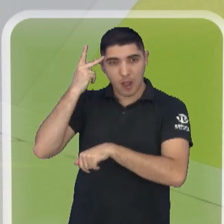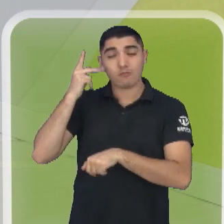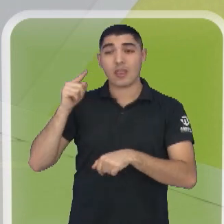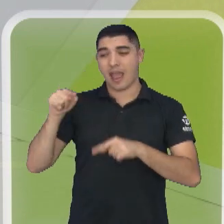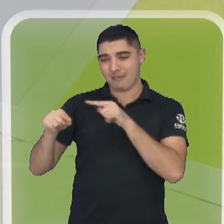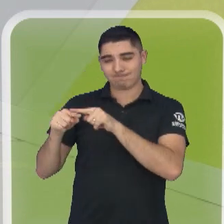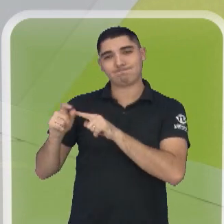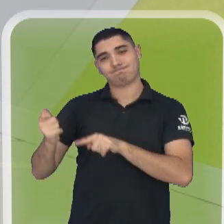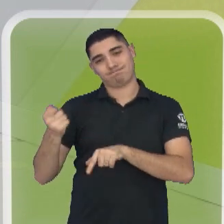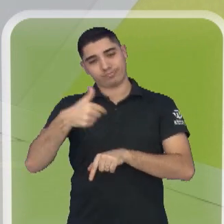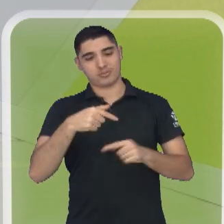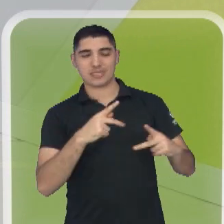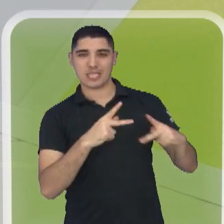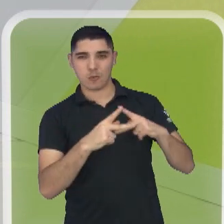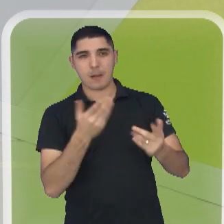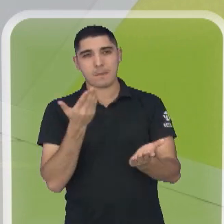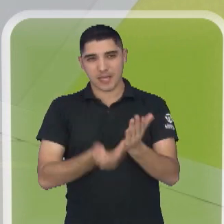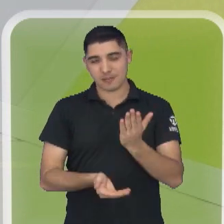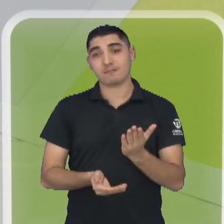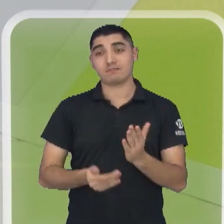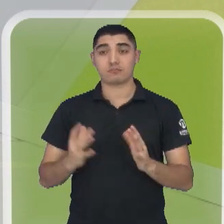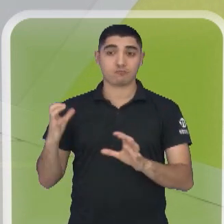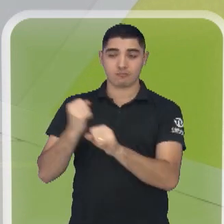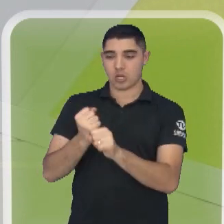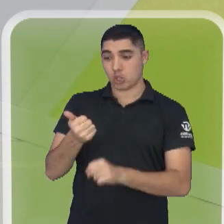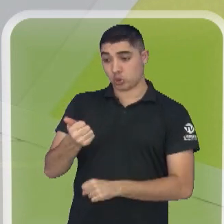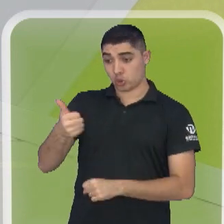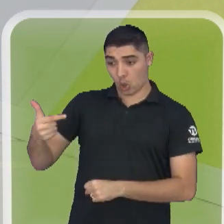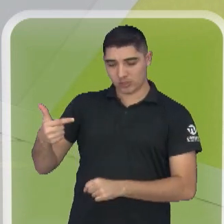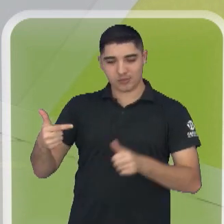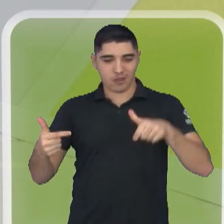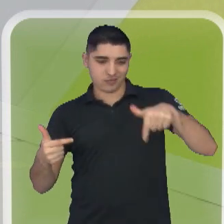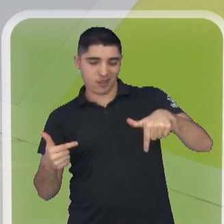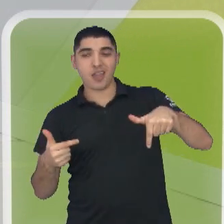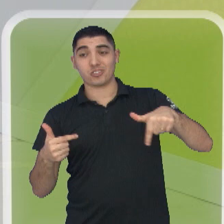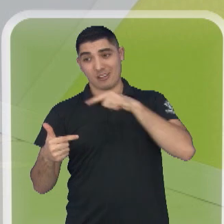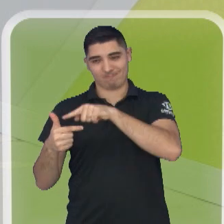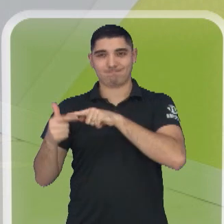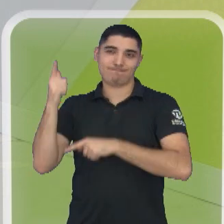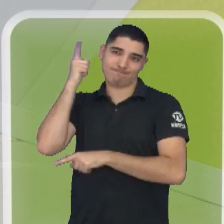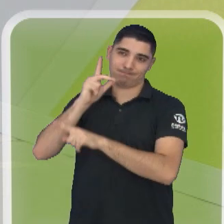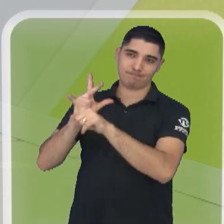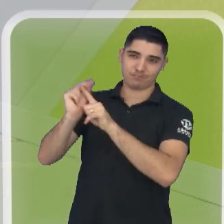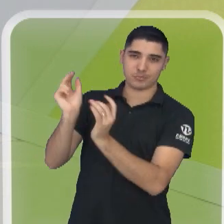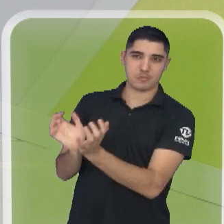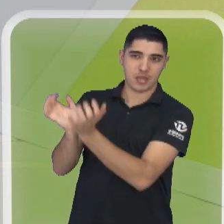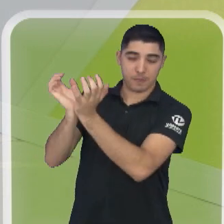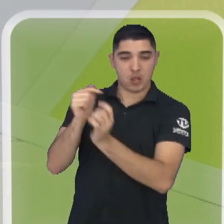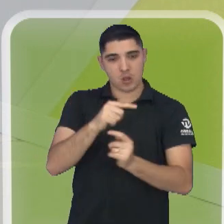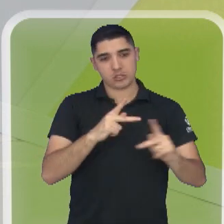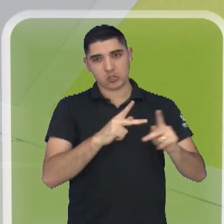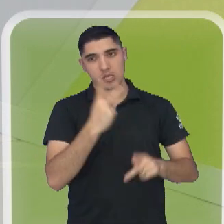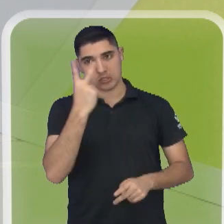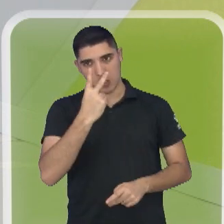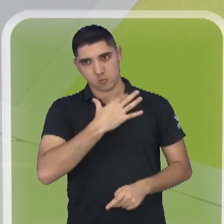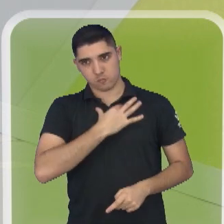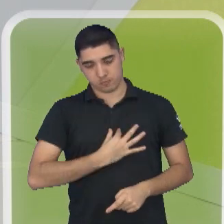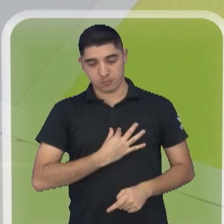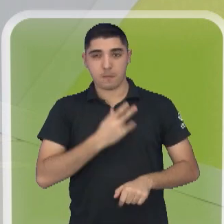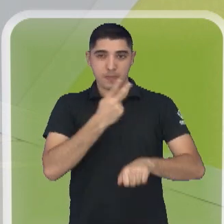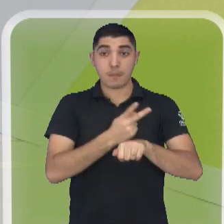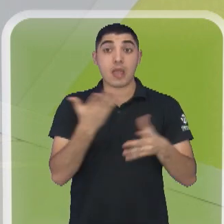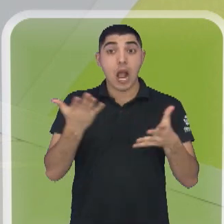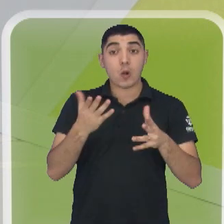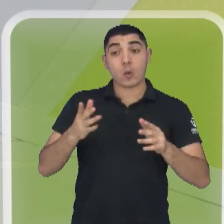paulistano levou a melhor e venceu pelo placar de 12-7, ficando com o título. Agora, o São José se prepara para a estreia no